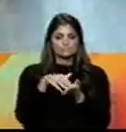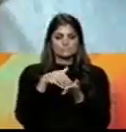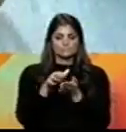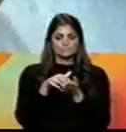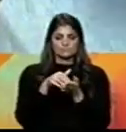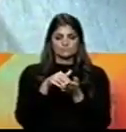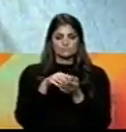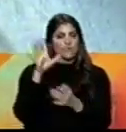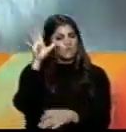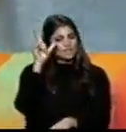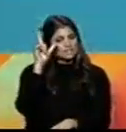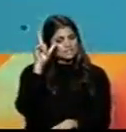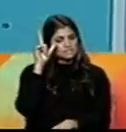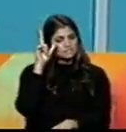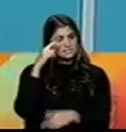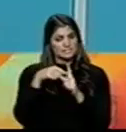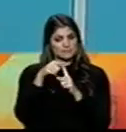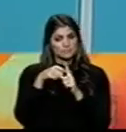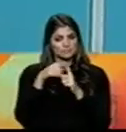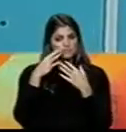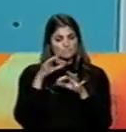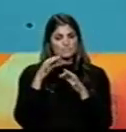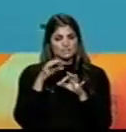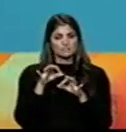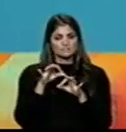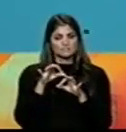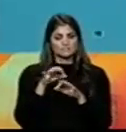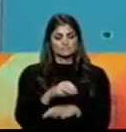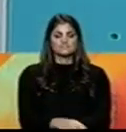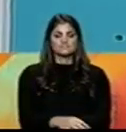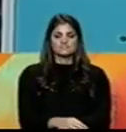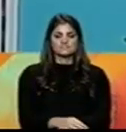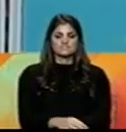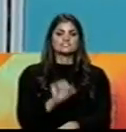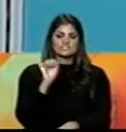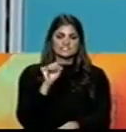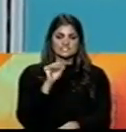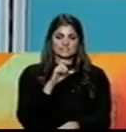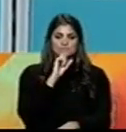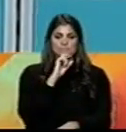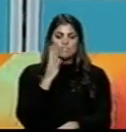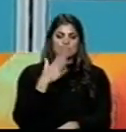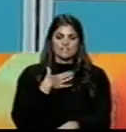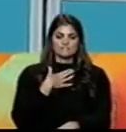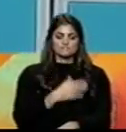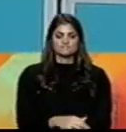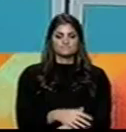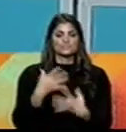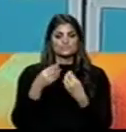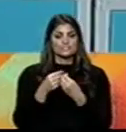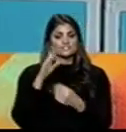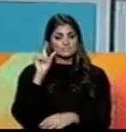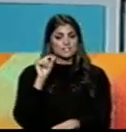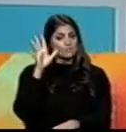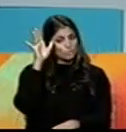de me passar o leite morno, Jorge? Não me importa. É só... Na condição de estar morno. Está morno, podes-me passar. E vamos juntar também o leite